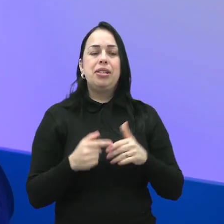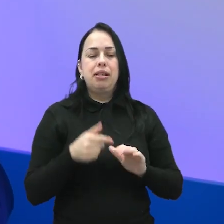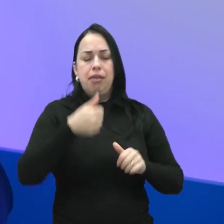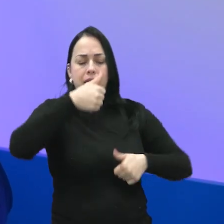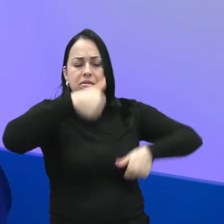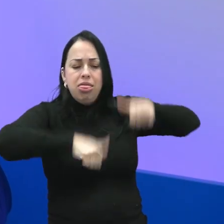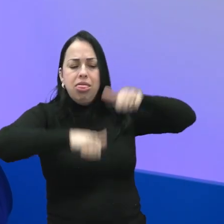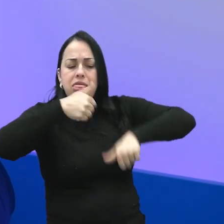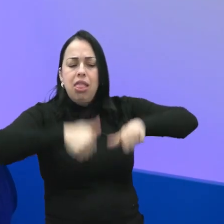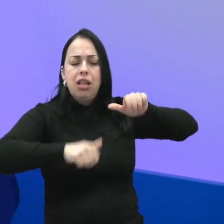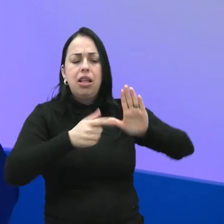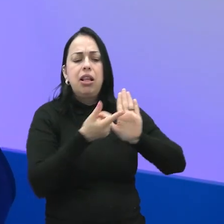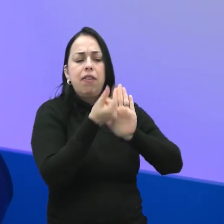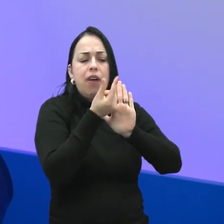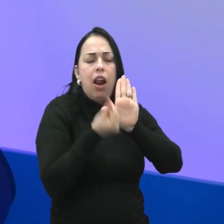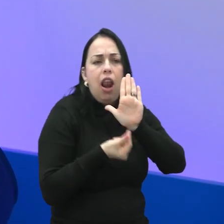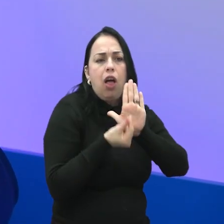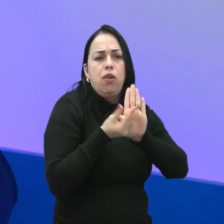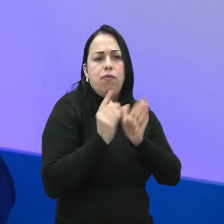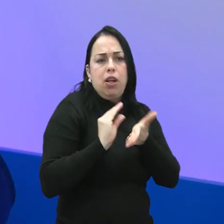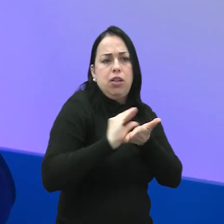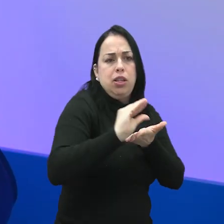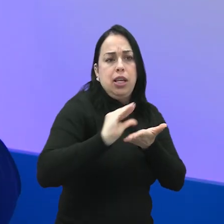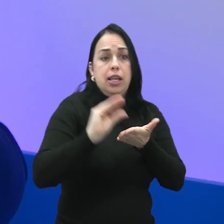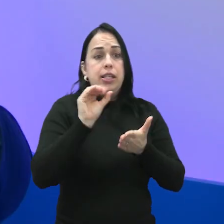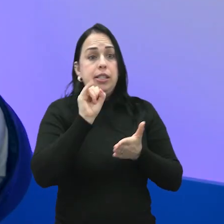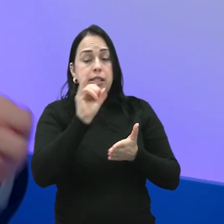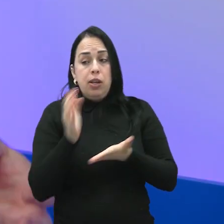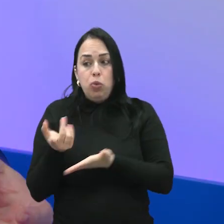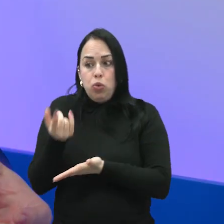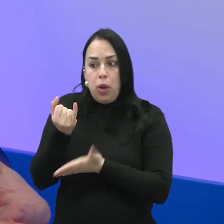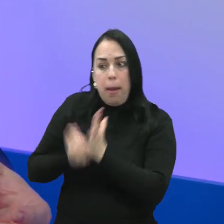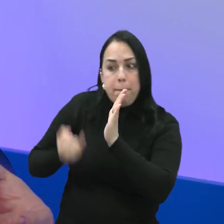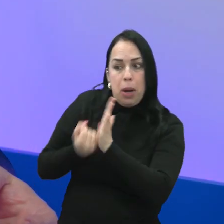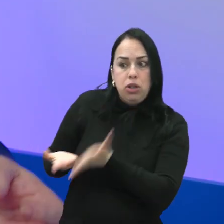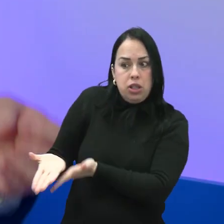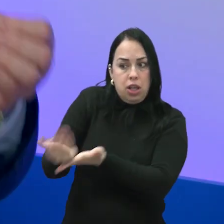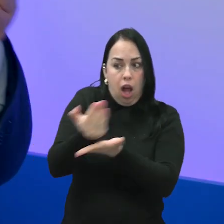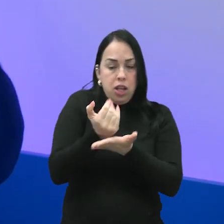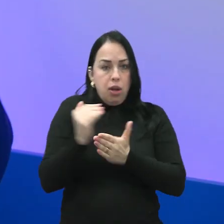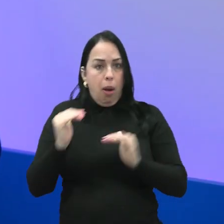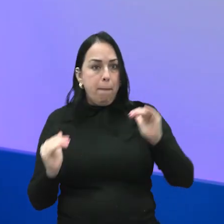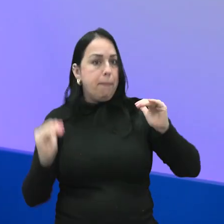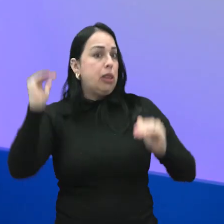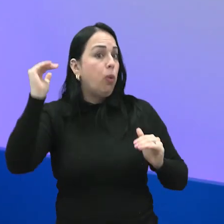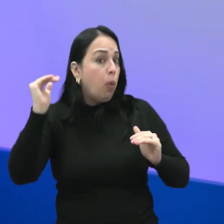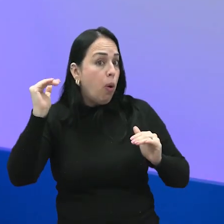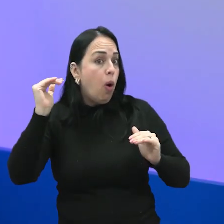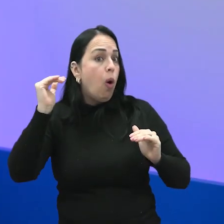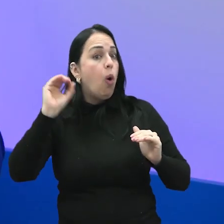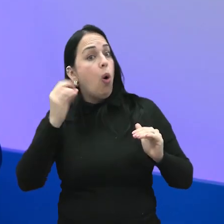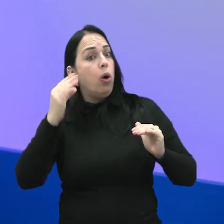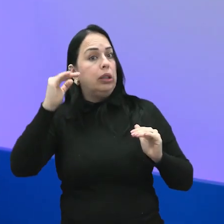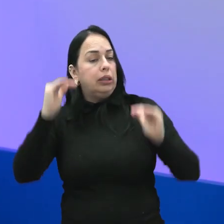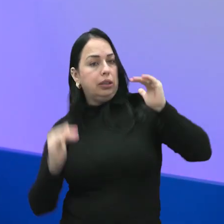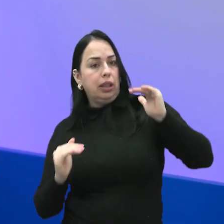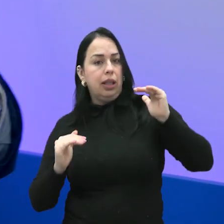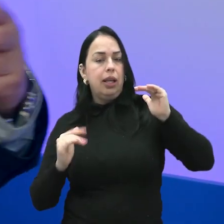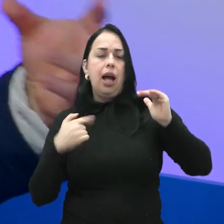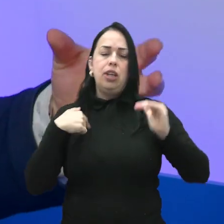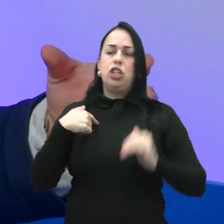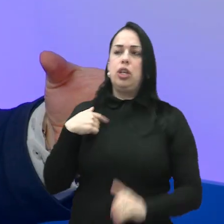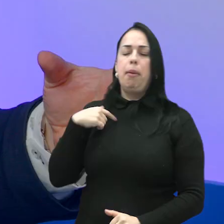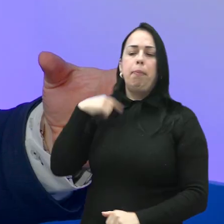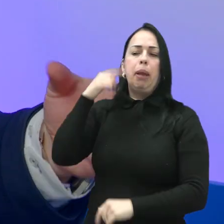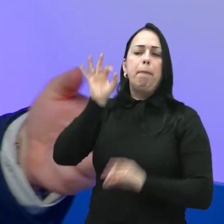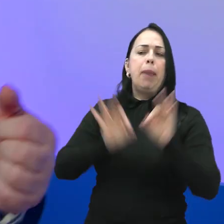ter essa análise de quanto é que vai gastar, se houve aumento de arrecadação, se houve diminuição. Nós estamos projetando que